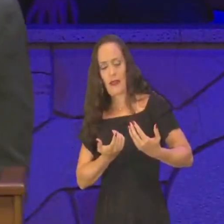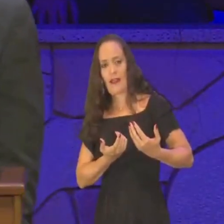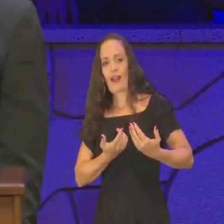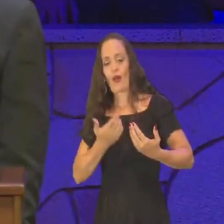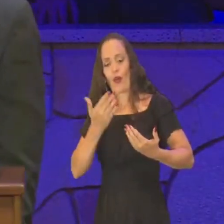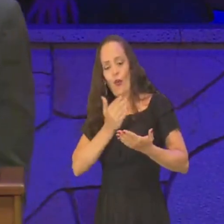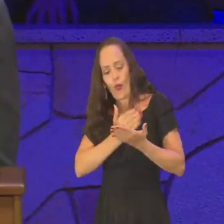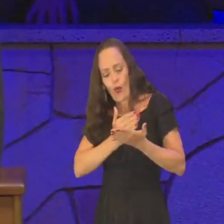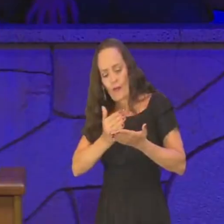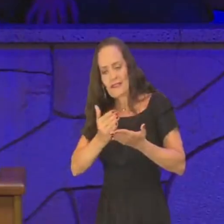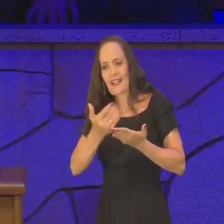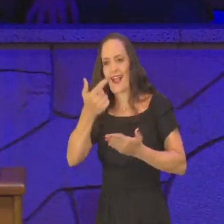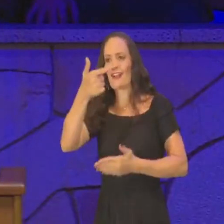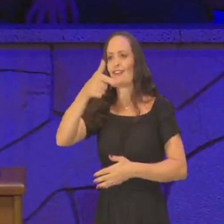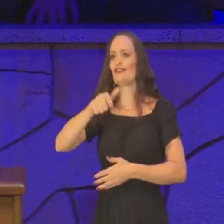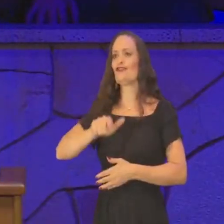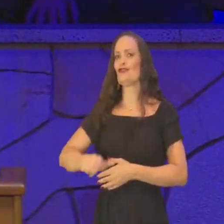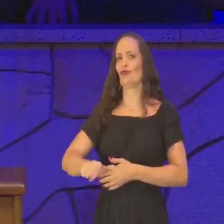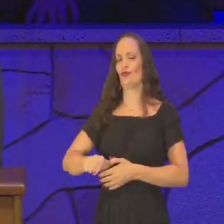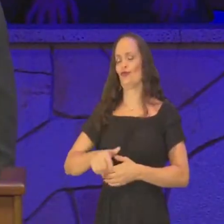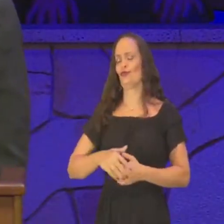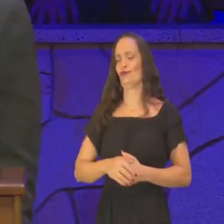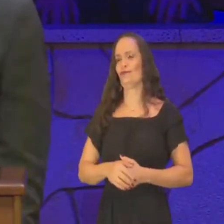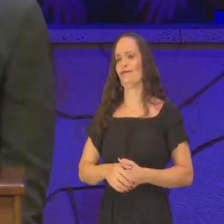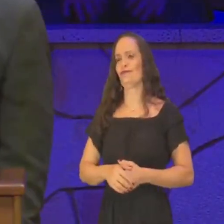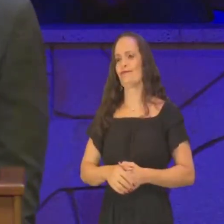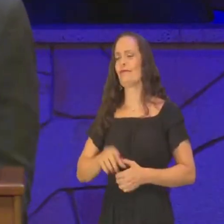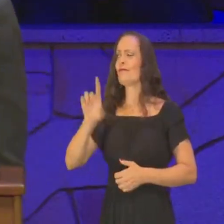Ele é o sacrifício verdadeiro.